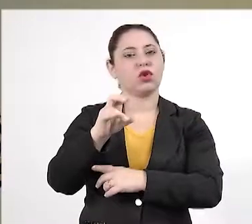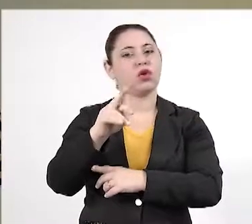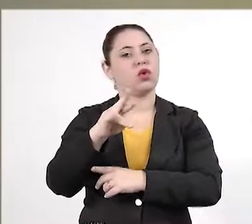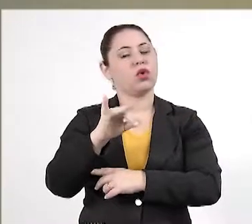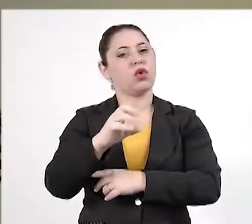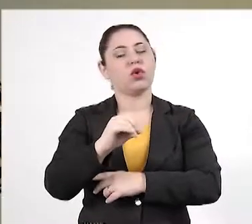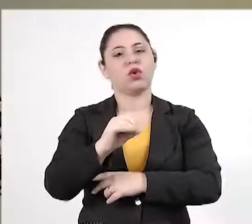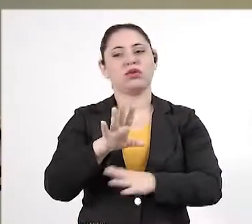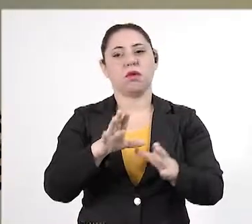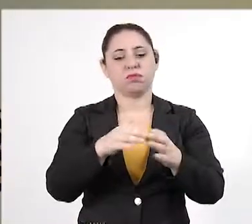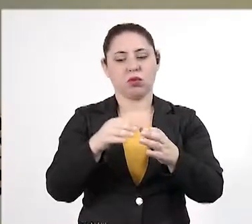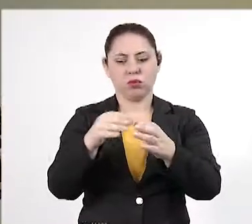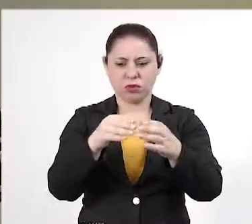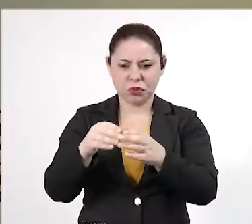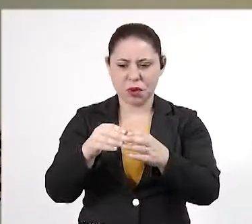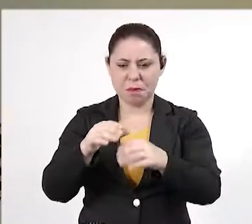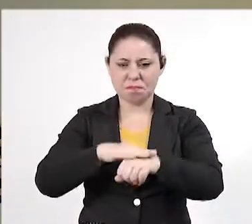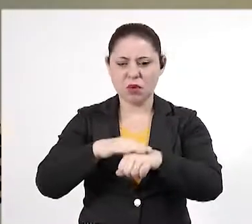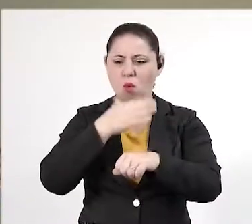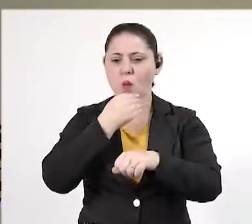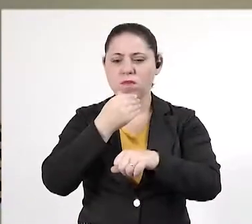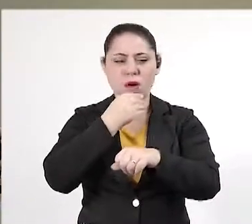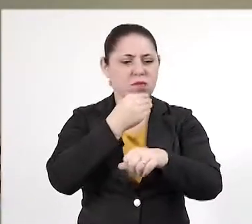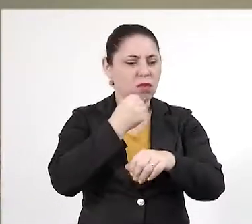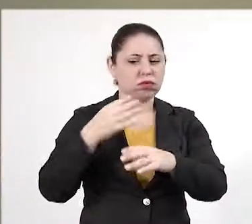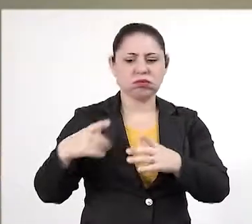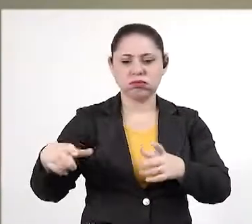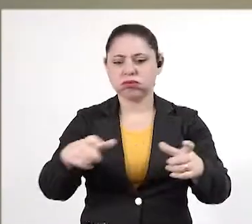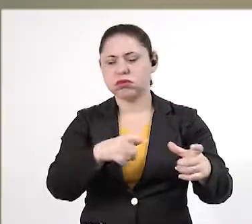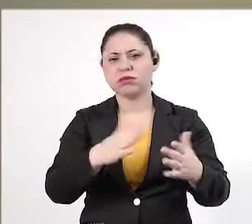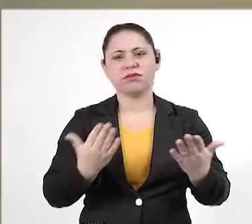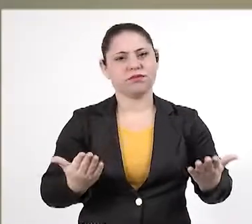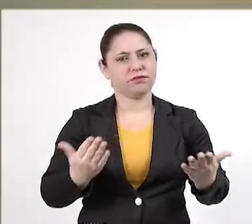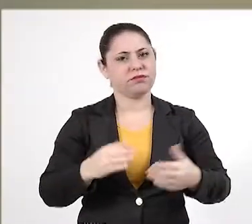todos masculinos, na sua maioria, né? O que a gente vê,